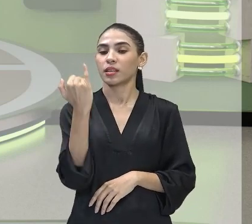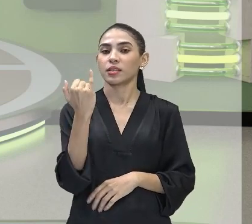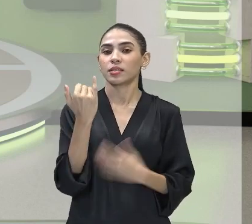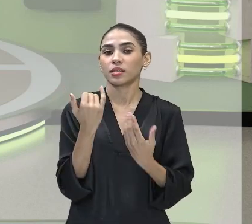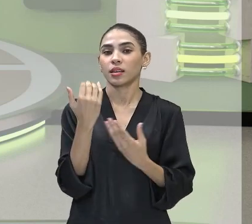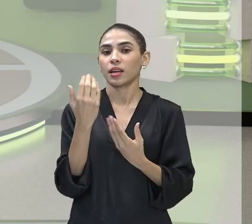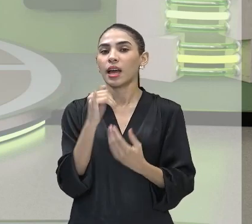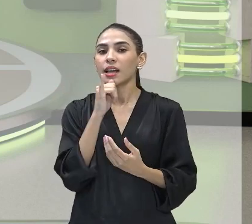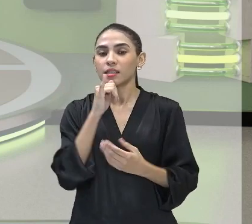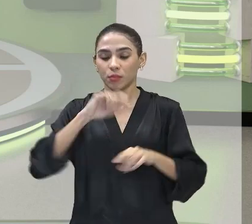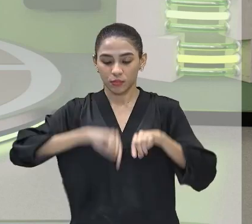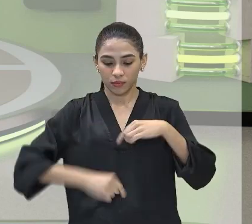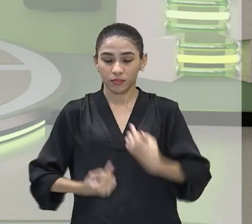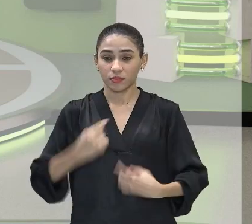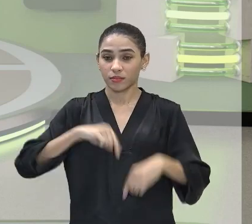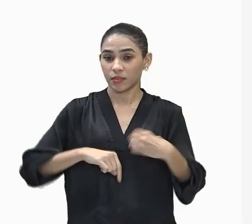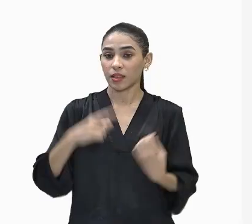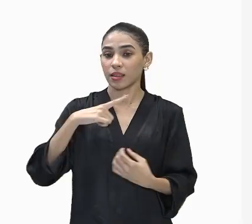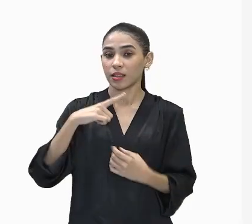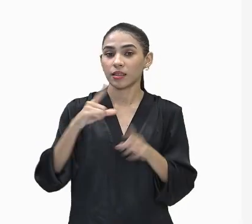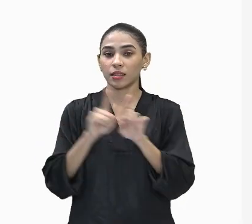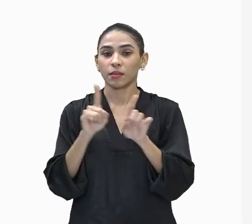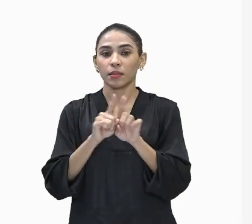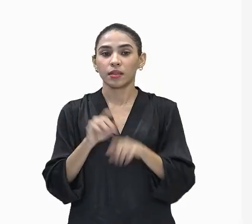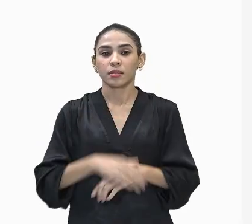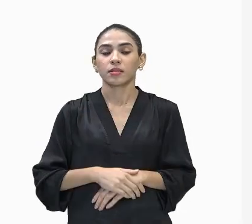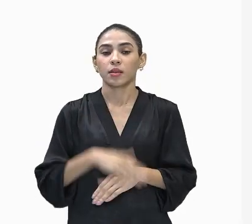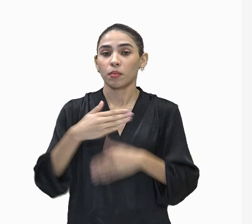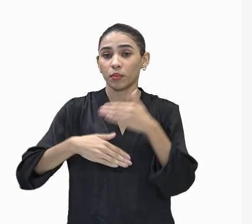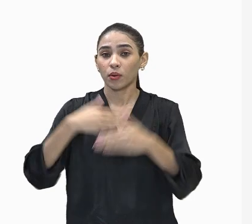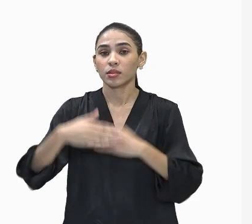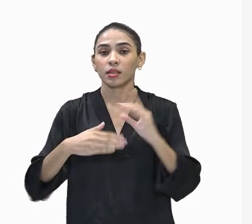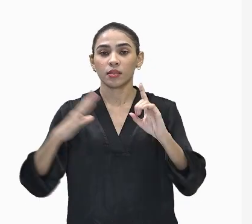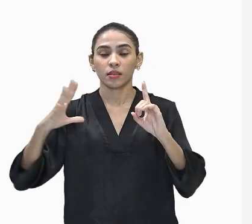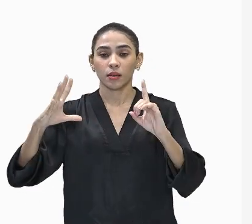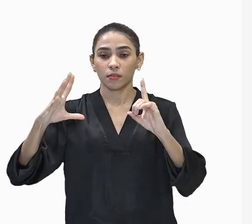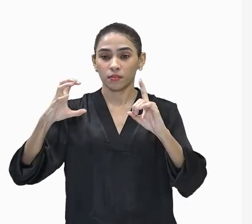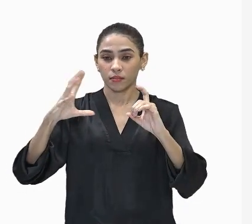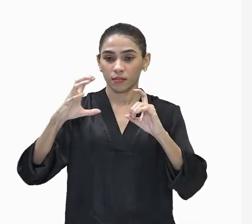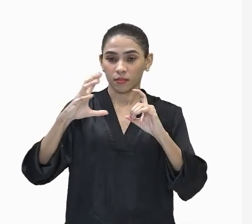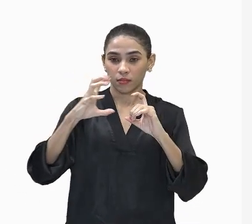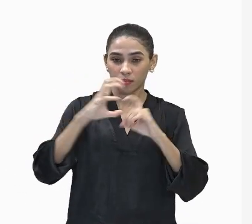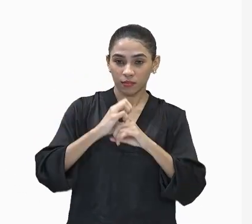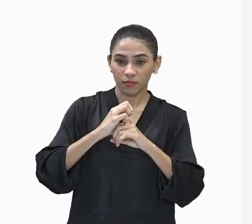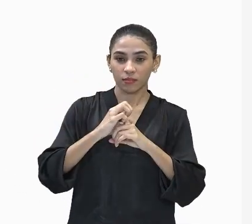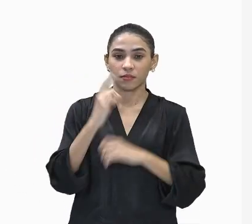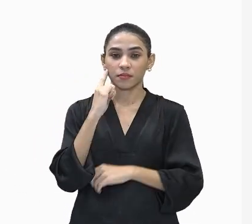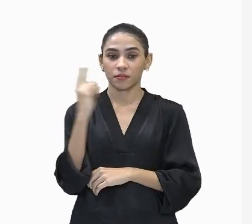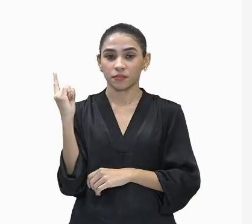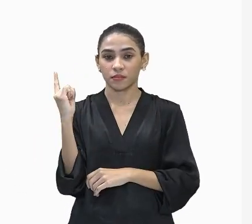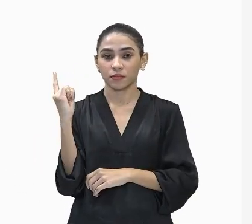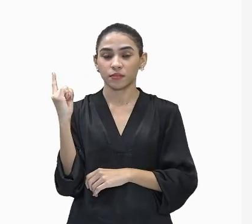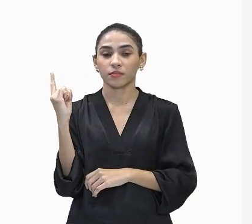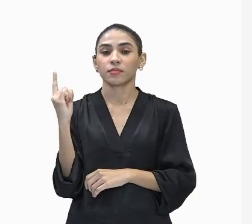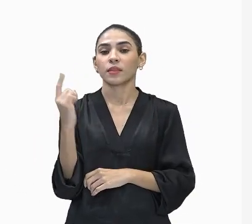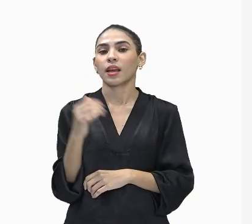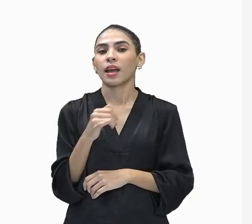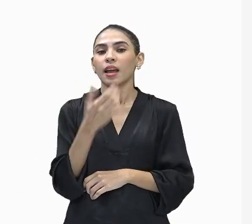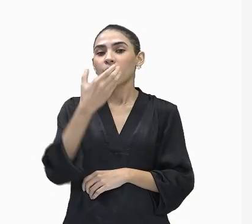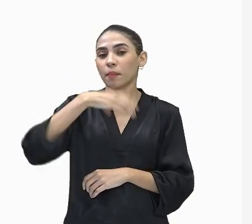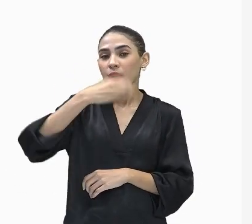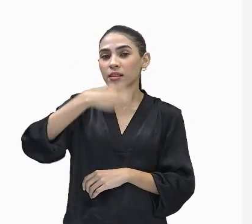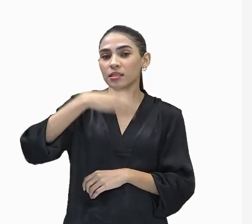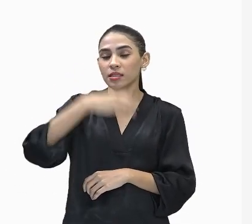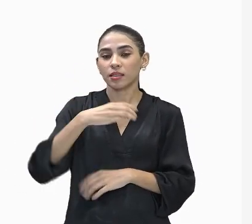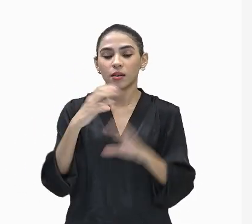trato intestinal temos também importância no processo de decomposição né então a gente observa essa maçã aí que